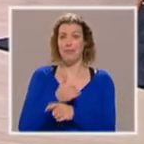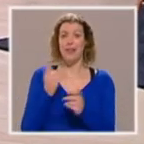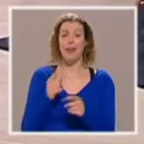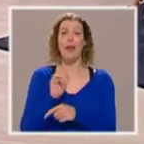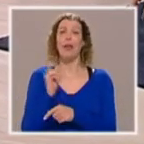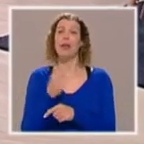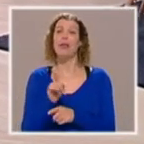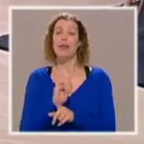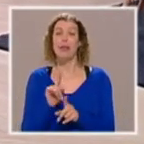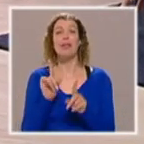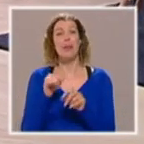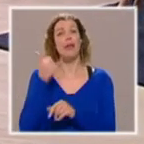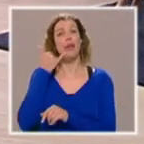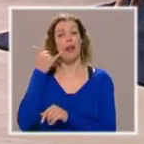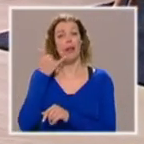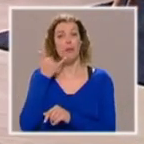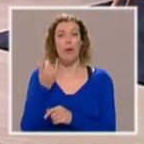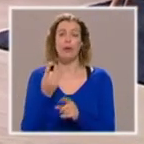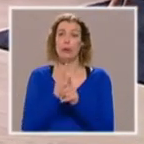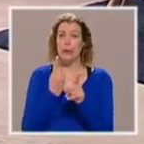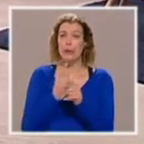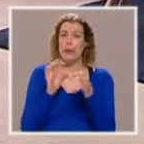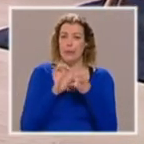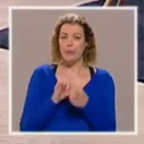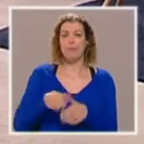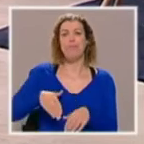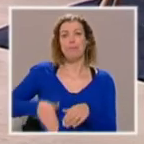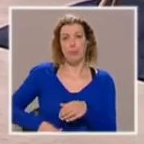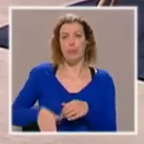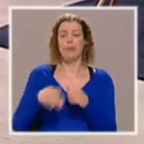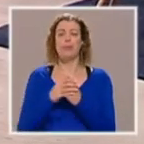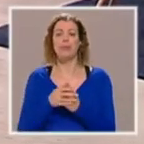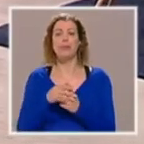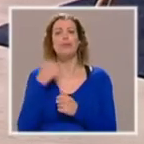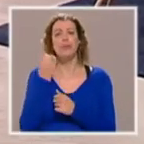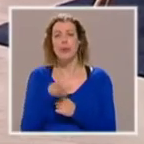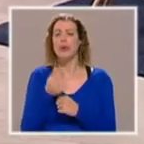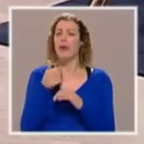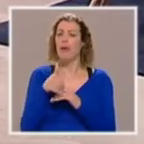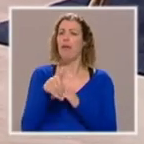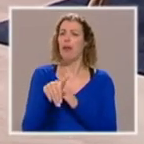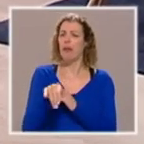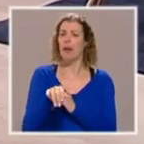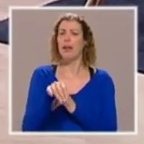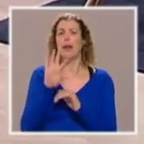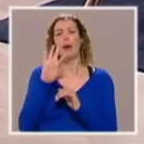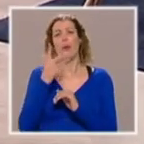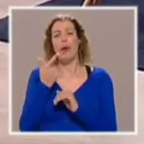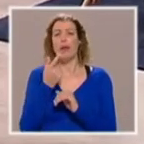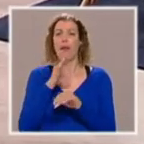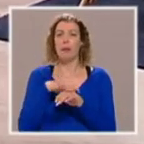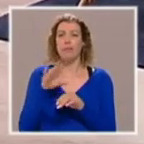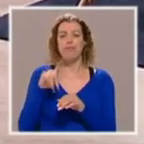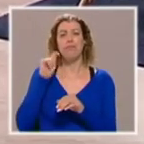deve utilizar os telemóveis e equipamentos eletrónicos no bolso. Depois vamos perceber mais à frente, quando falarmos de algumas causas